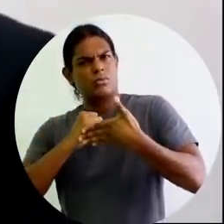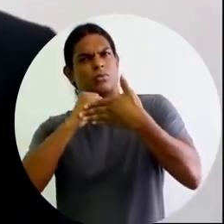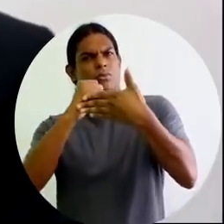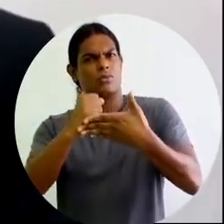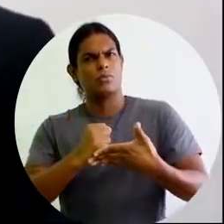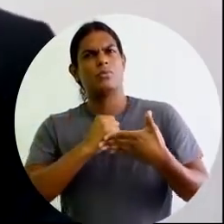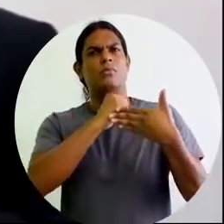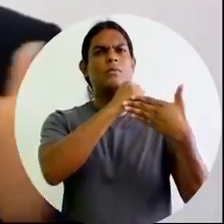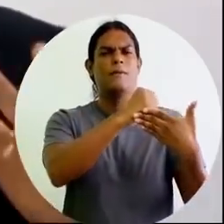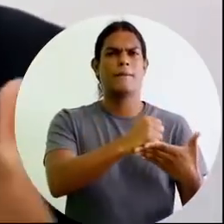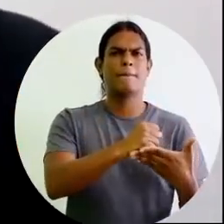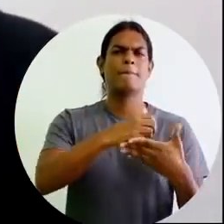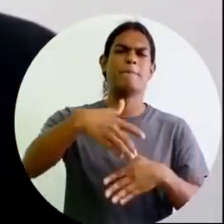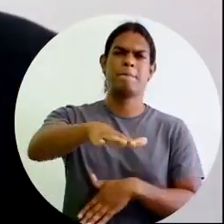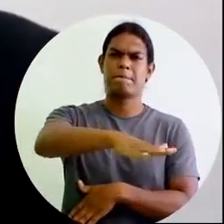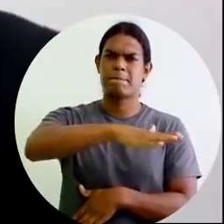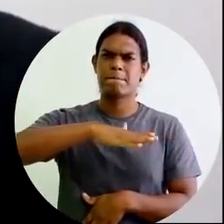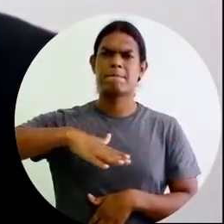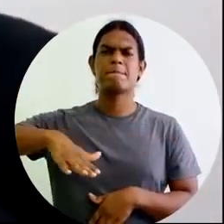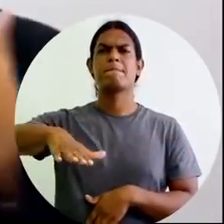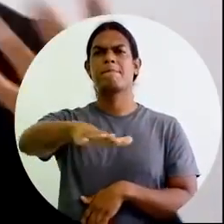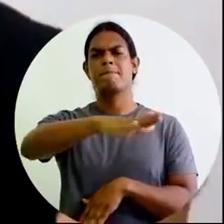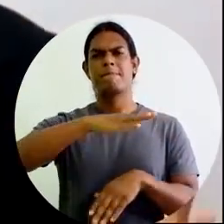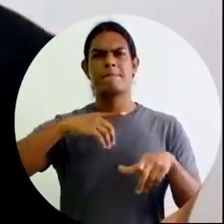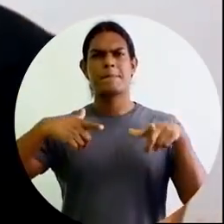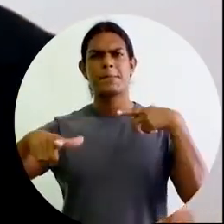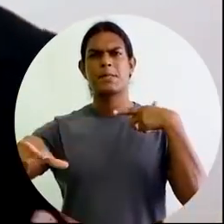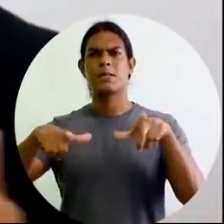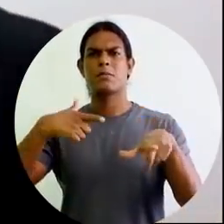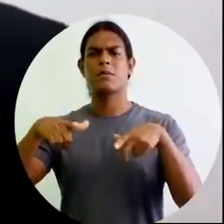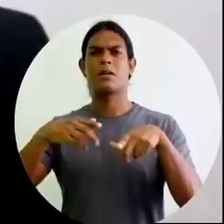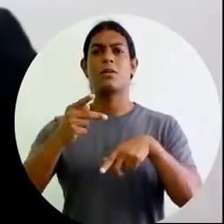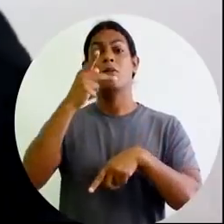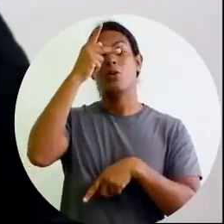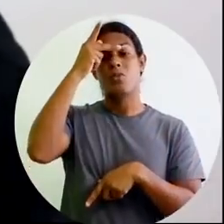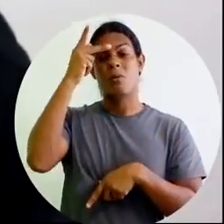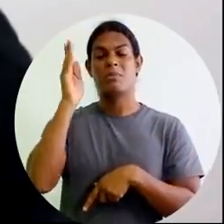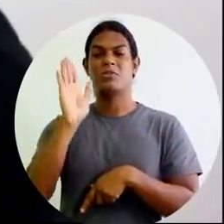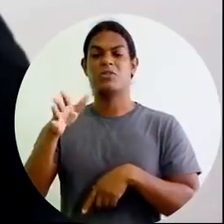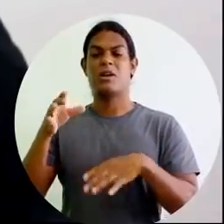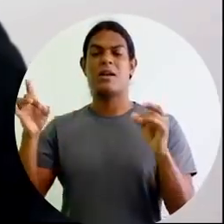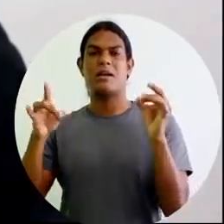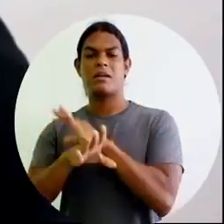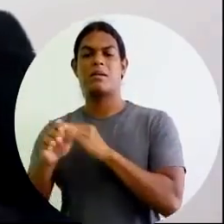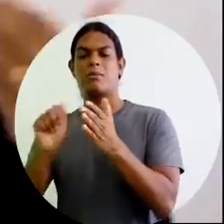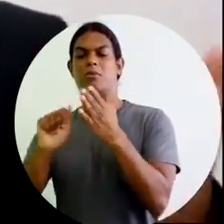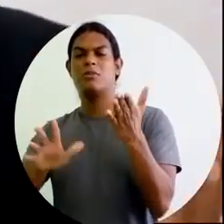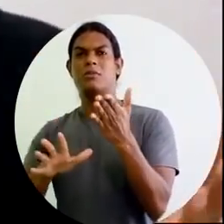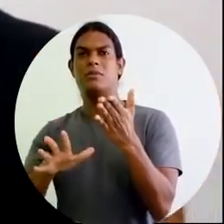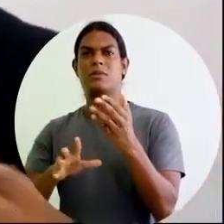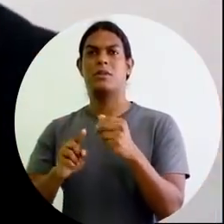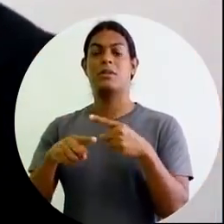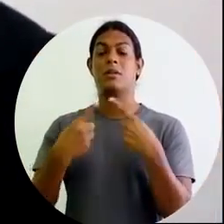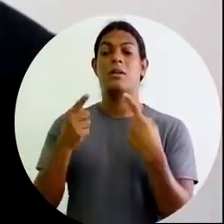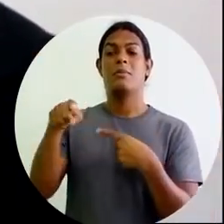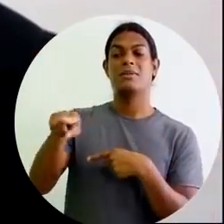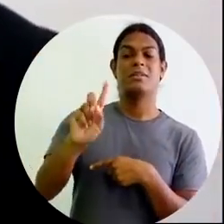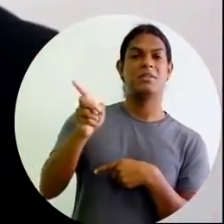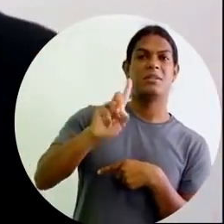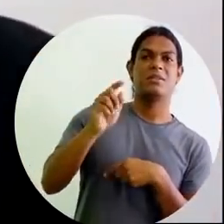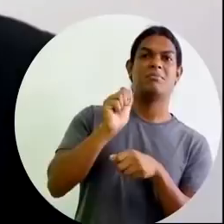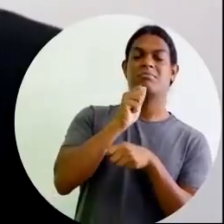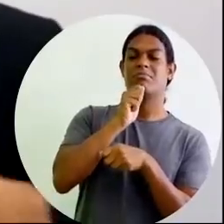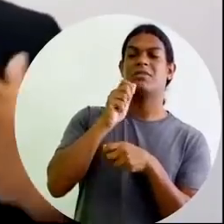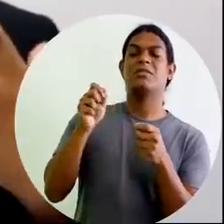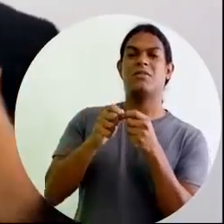mão para o outro, né? No ambiente de trabalho, uma pessoa terminou, mas o outro não está fazendo. Ele vai lá, oferece